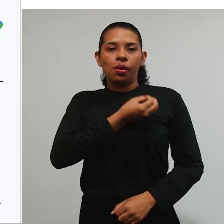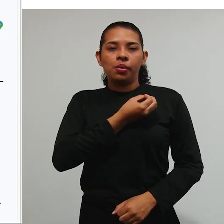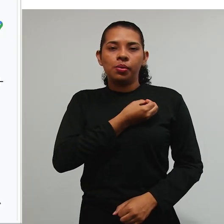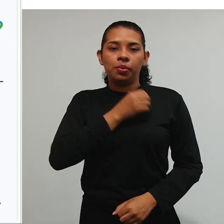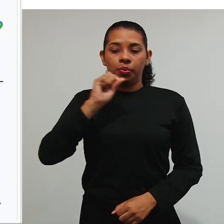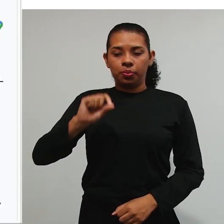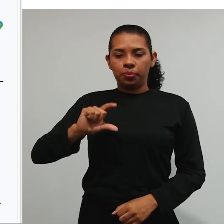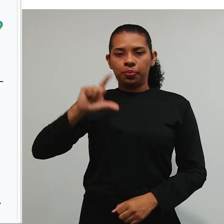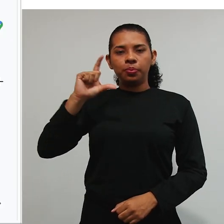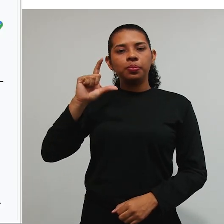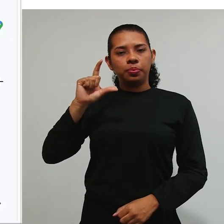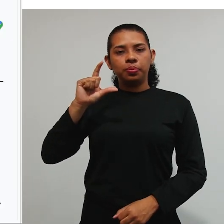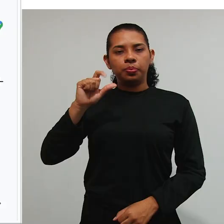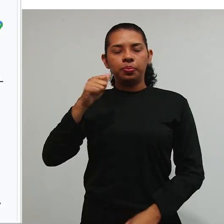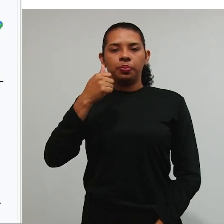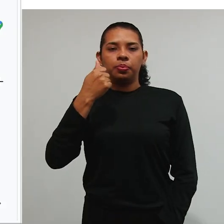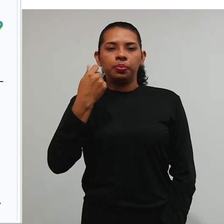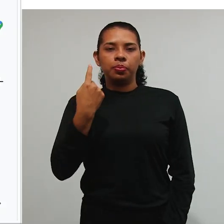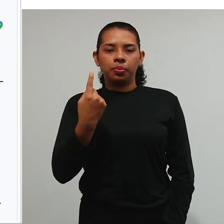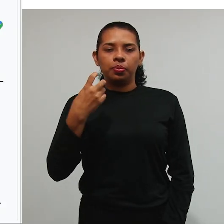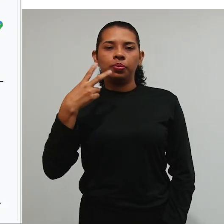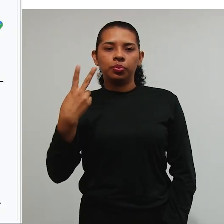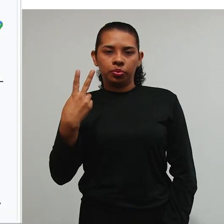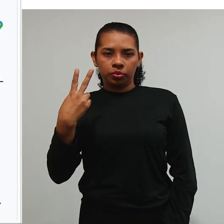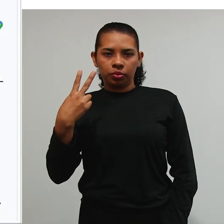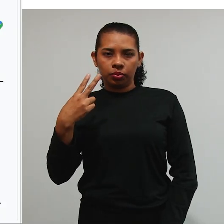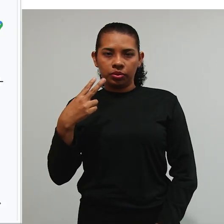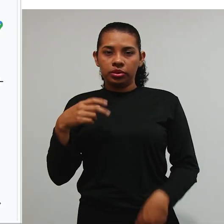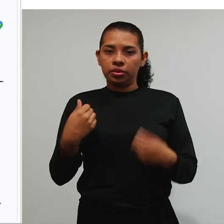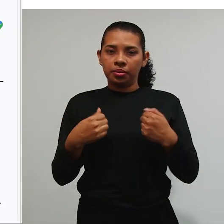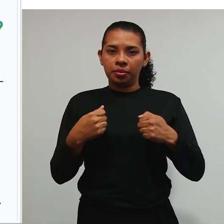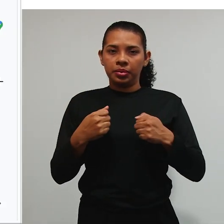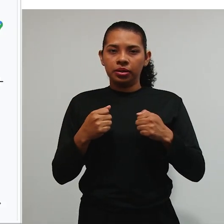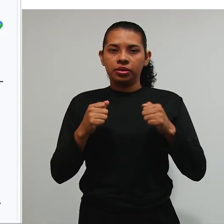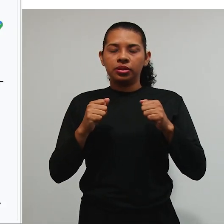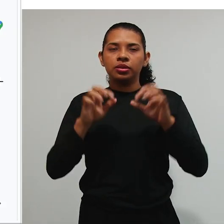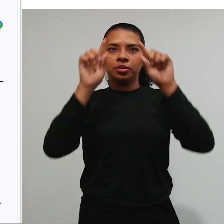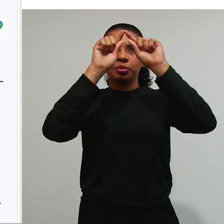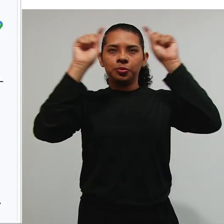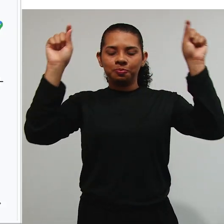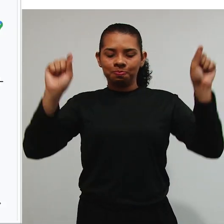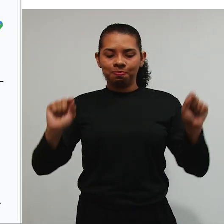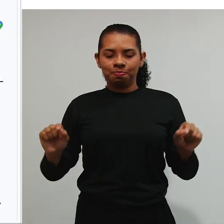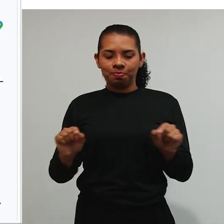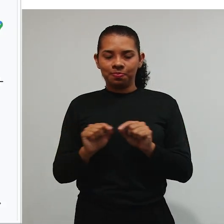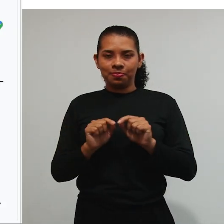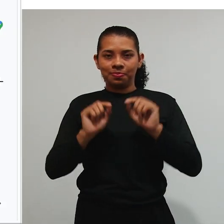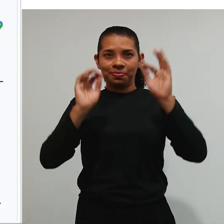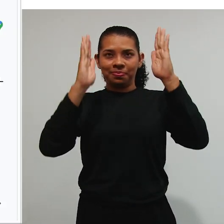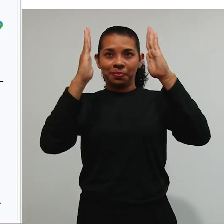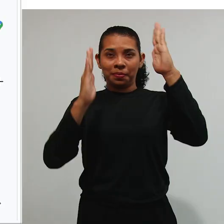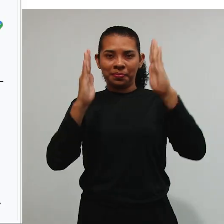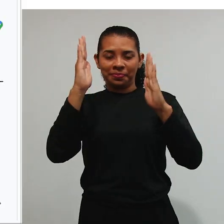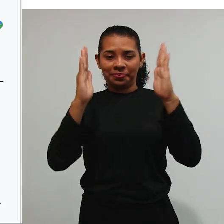12. Qual que é o alinhamento? Se eu não achar a barra, né? Seleciono,